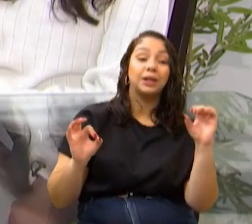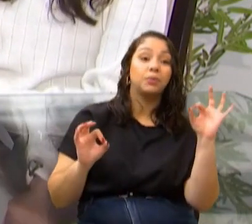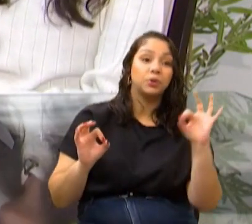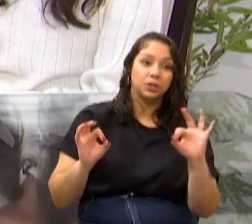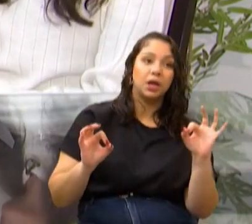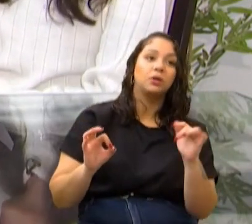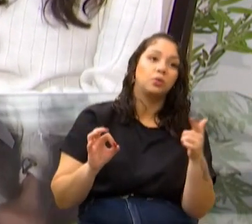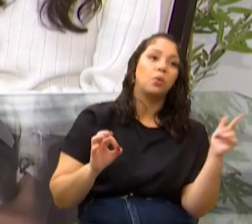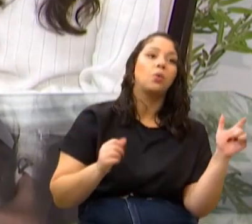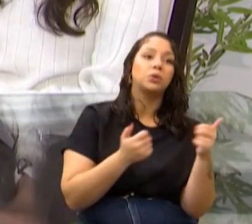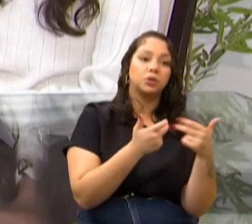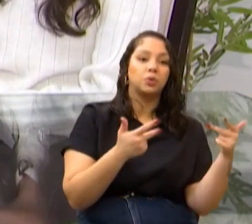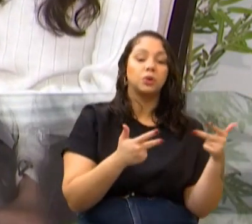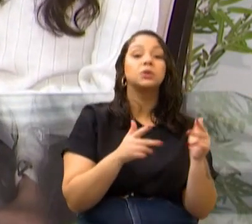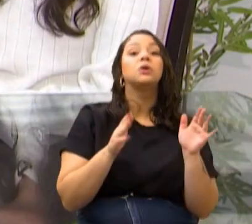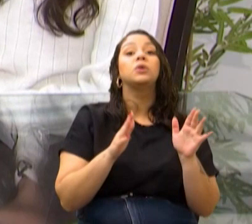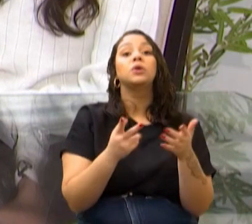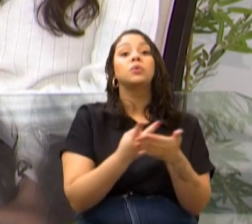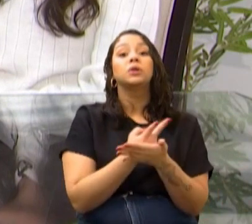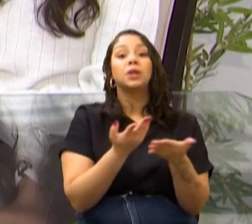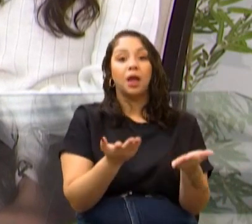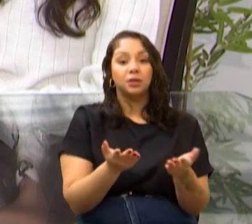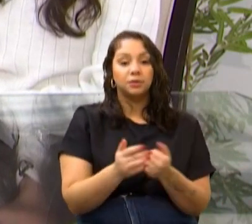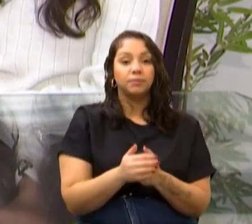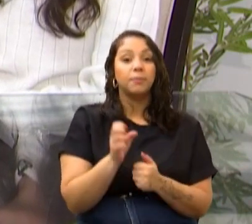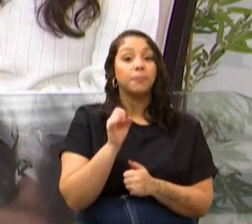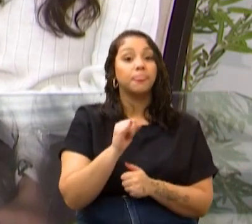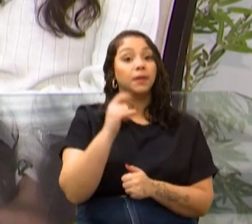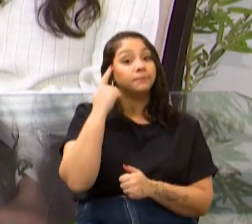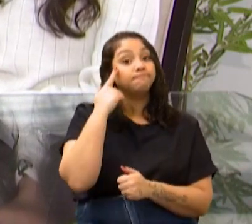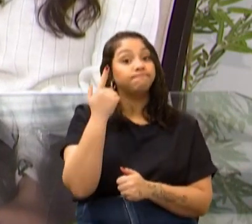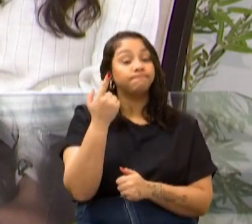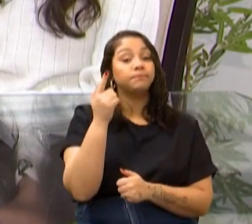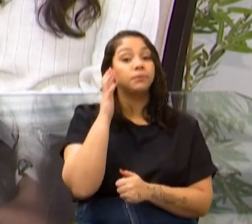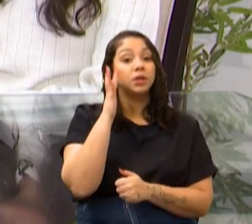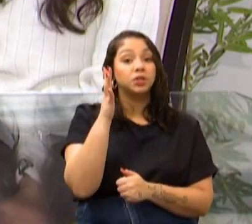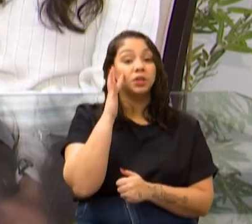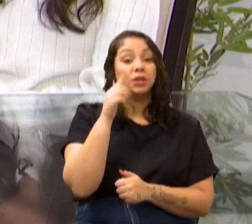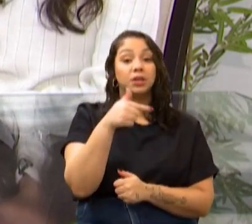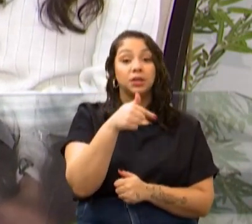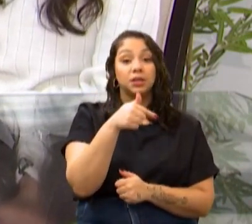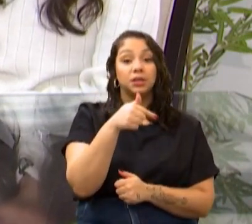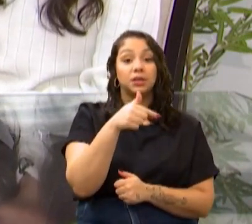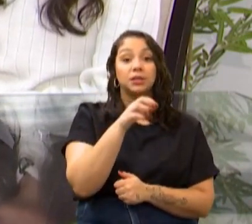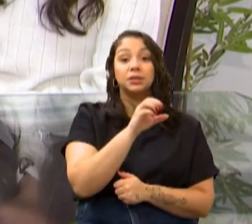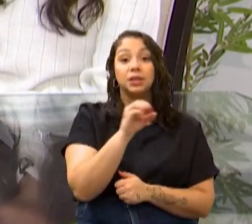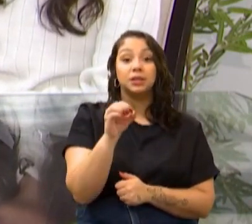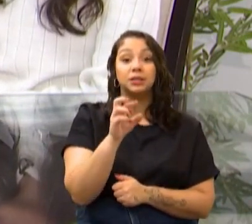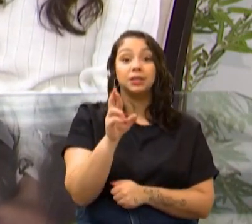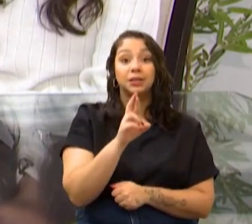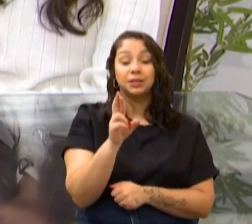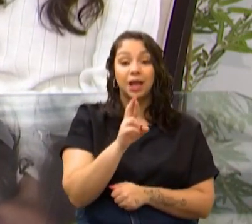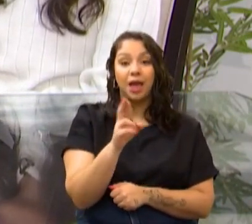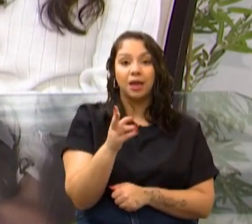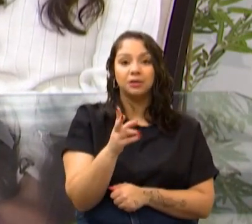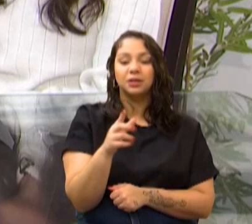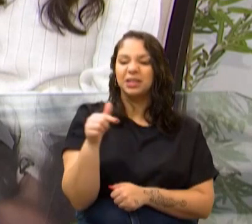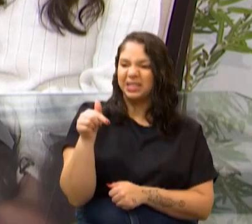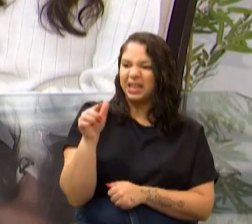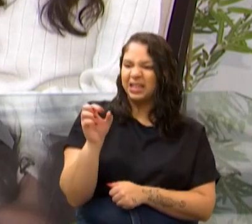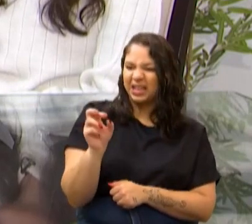outros 80% aí. Mas assim, o que acontece? Se a gente for pensar num salário de R$700, são